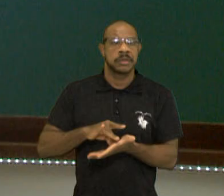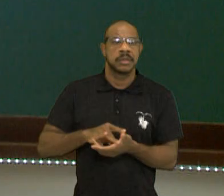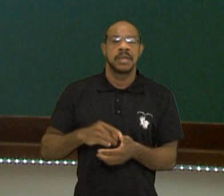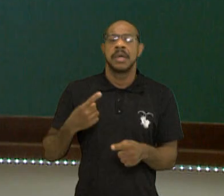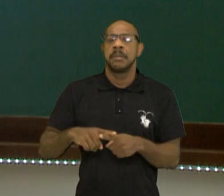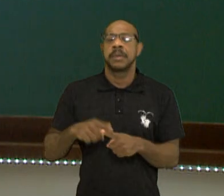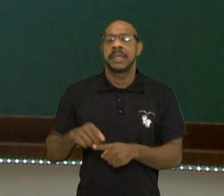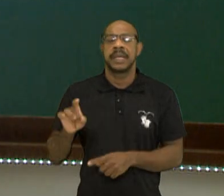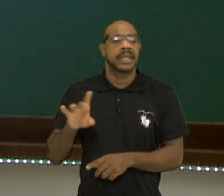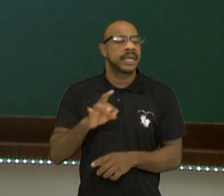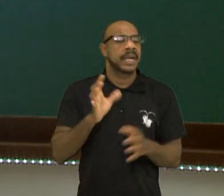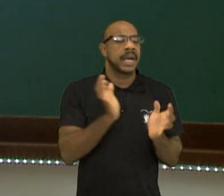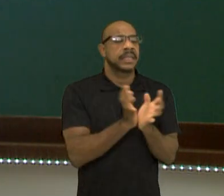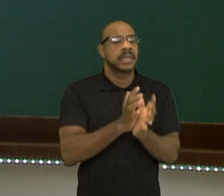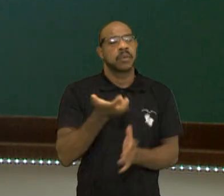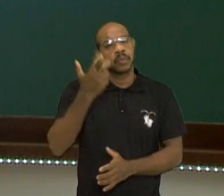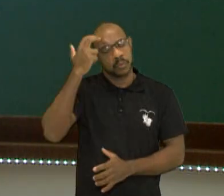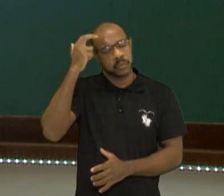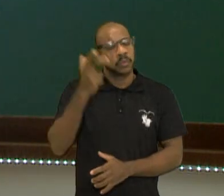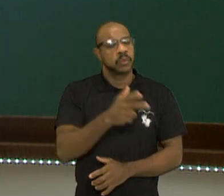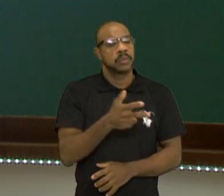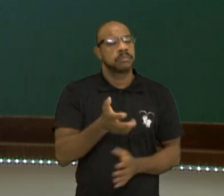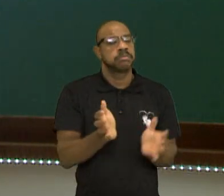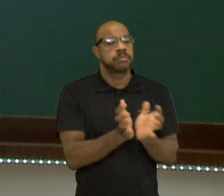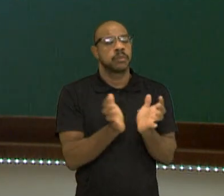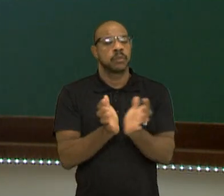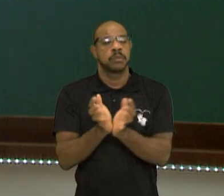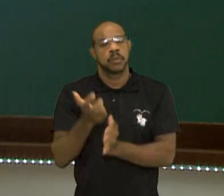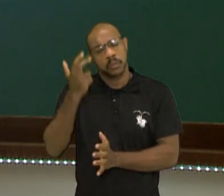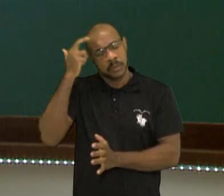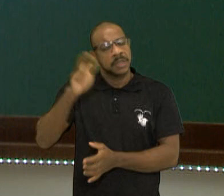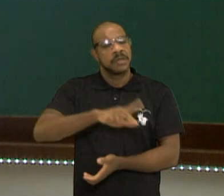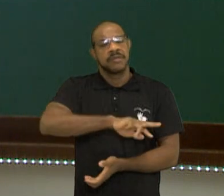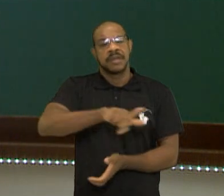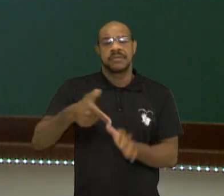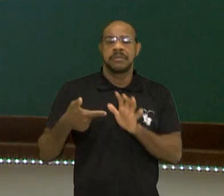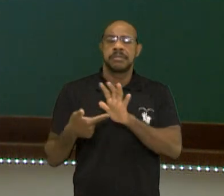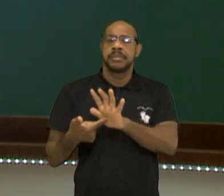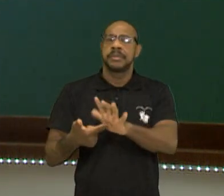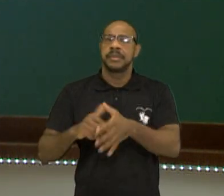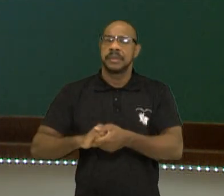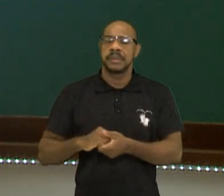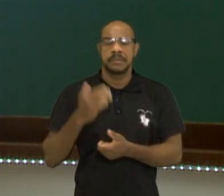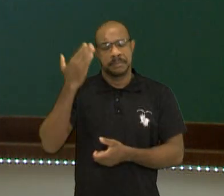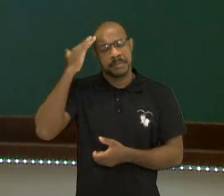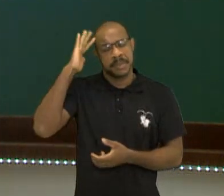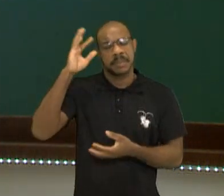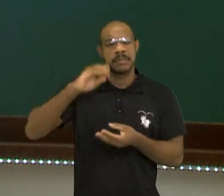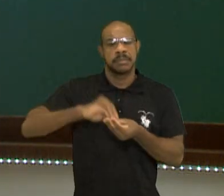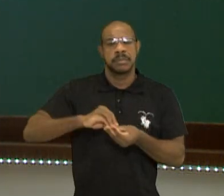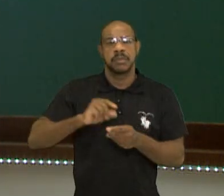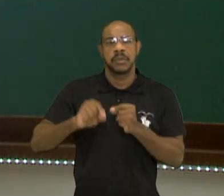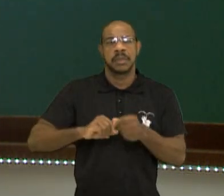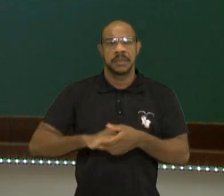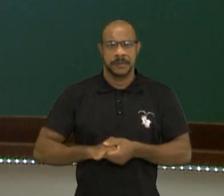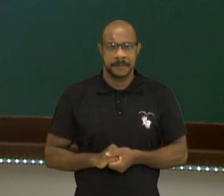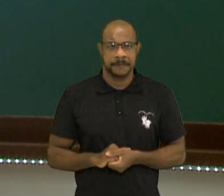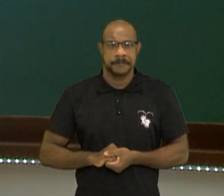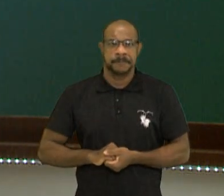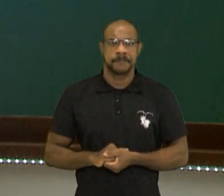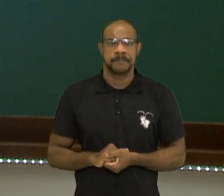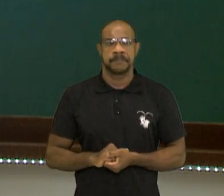forma cultural é expressada, né, e faz sentido para aqueles, né, que a compreendem e que a fazem, né, no seu dia a